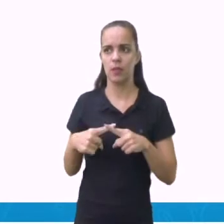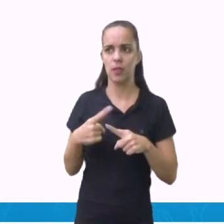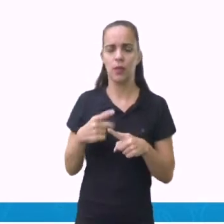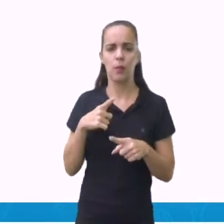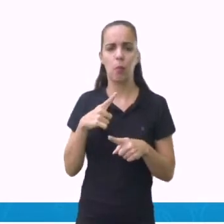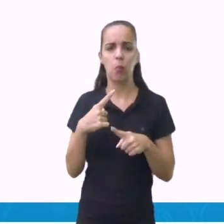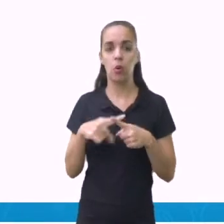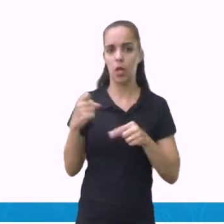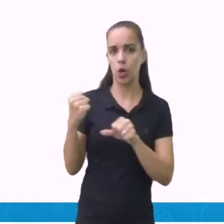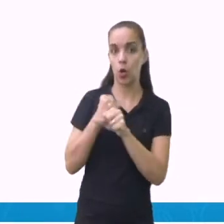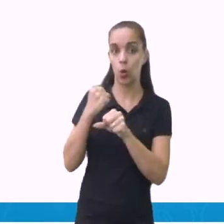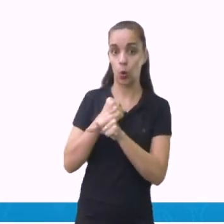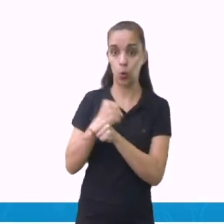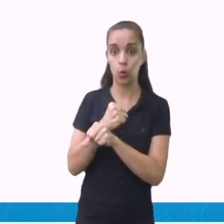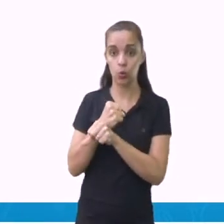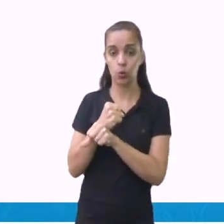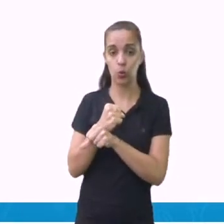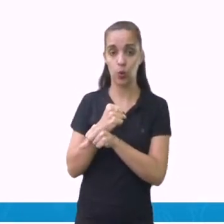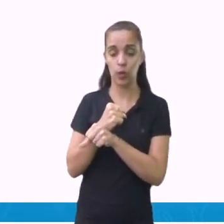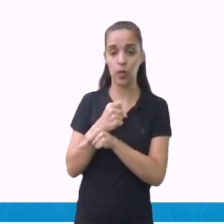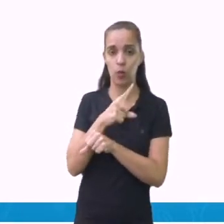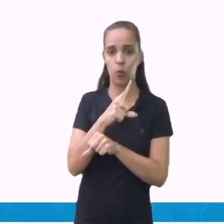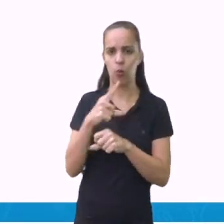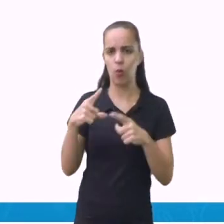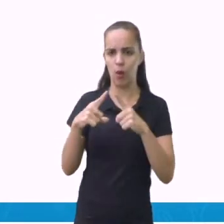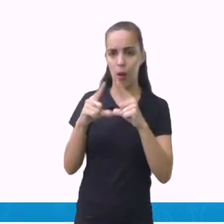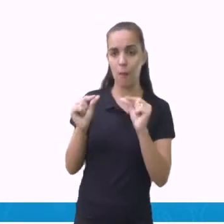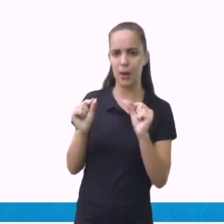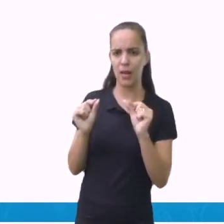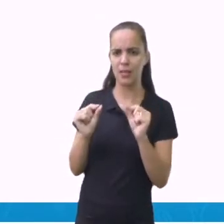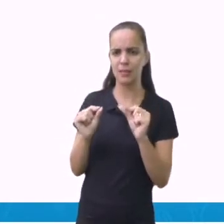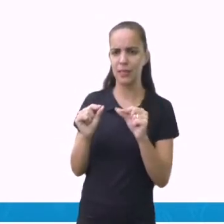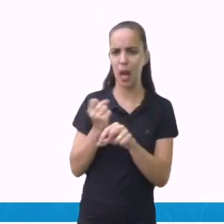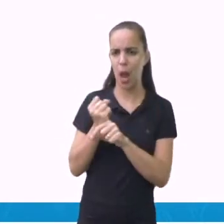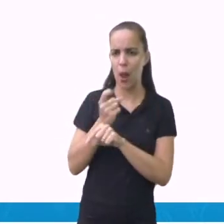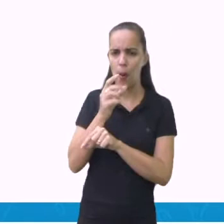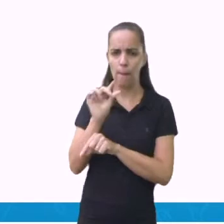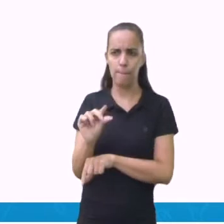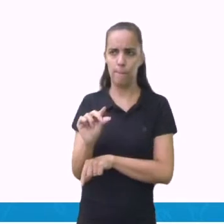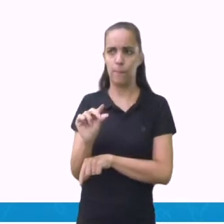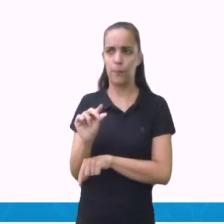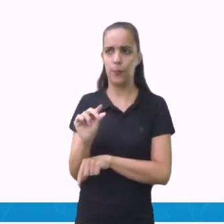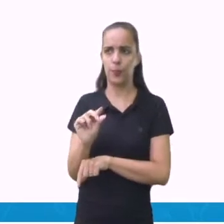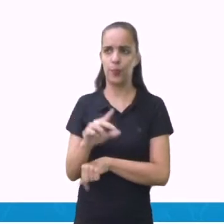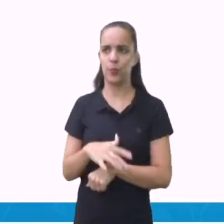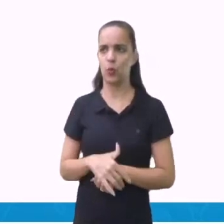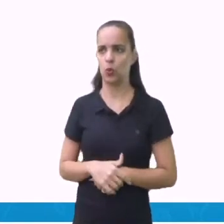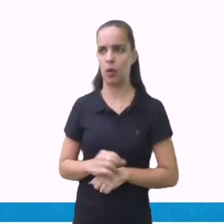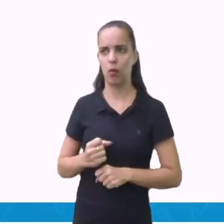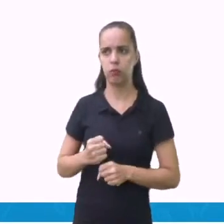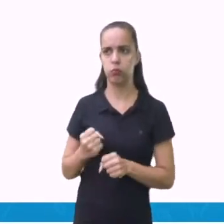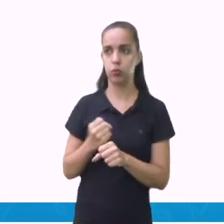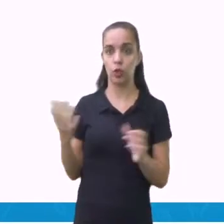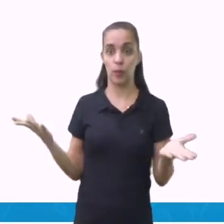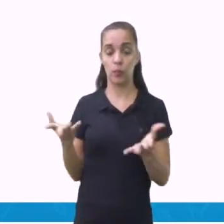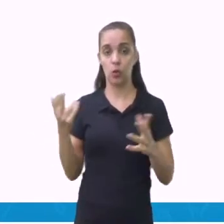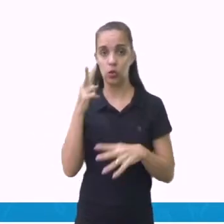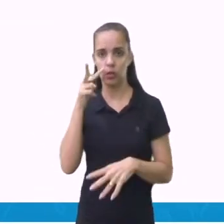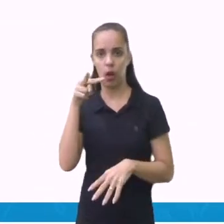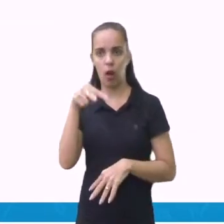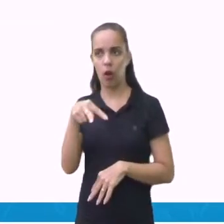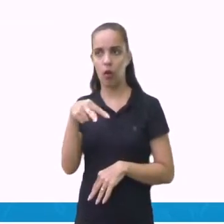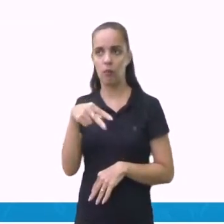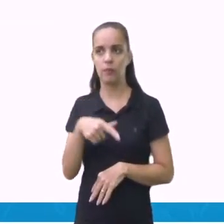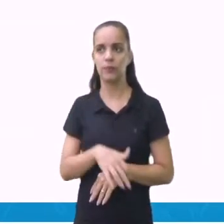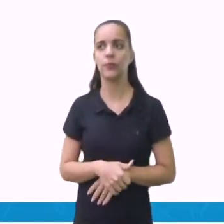poucos anos e ele movimentou muitas coisas do país para tornar Brasília o que ela é hoje. Então